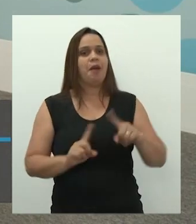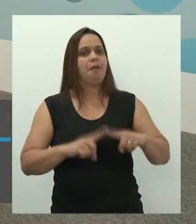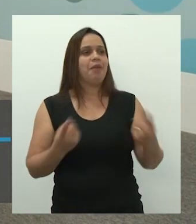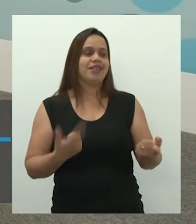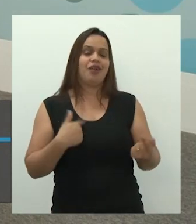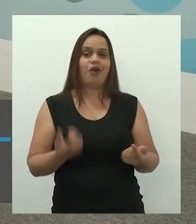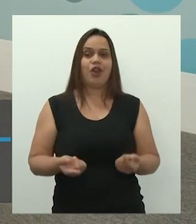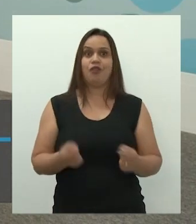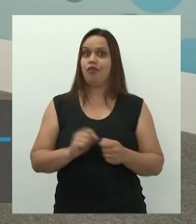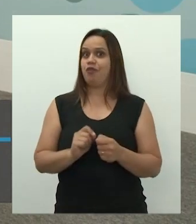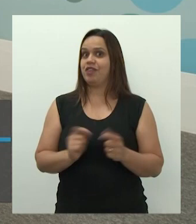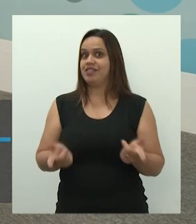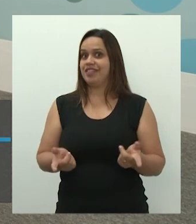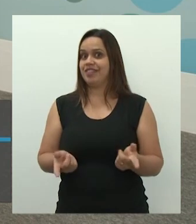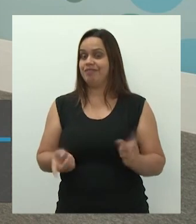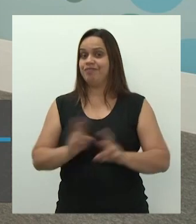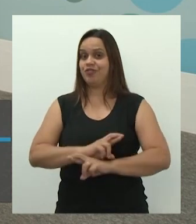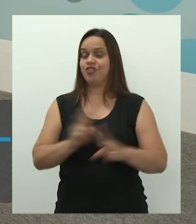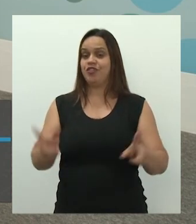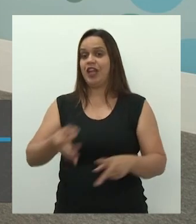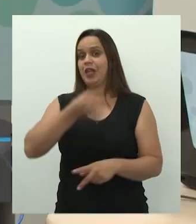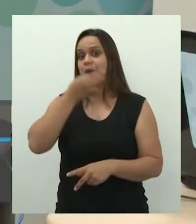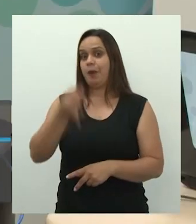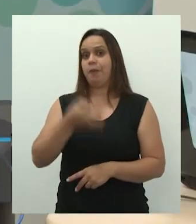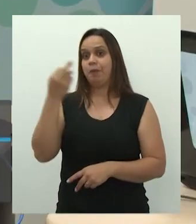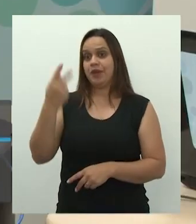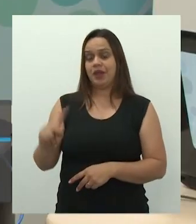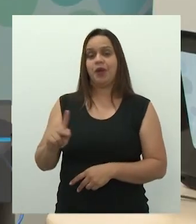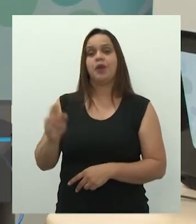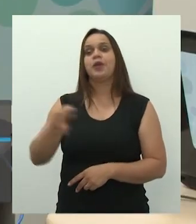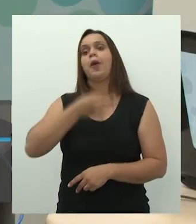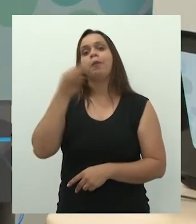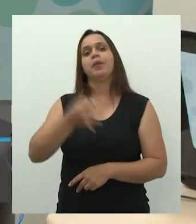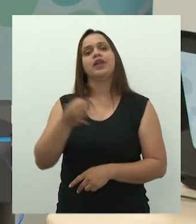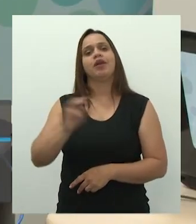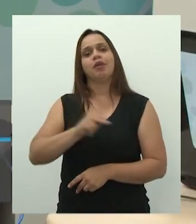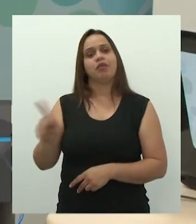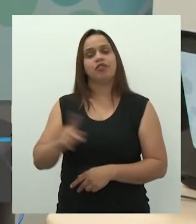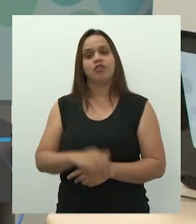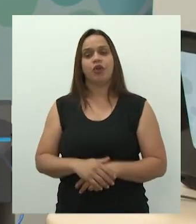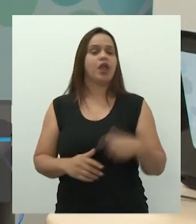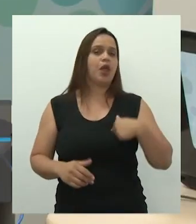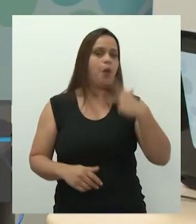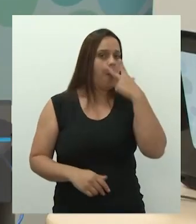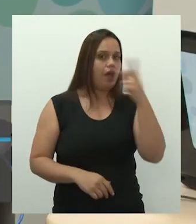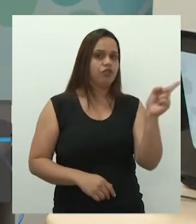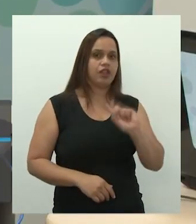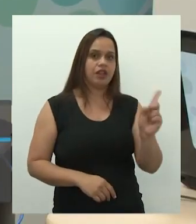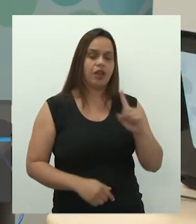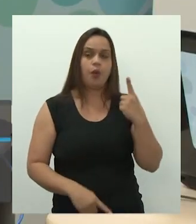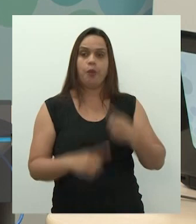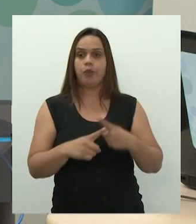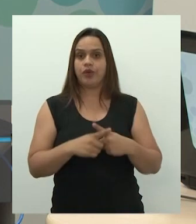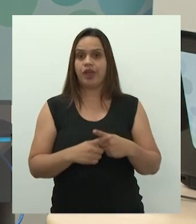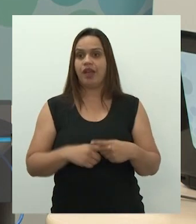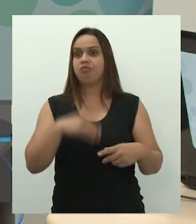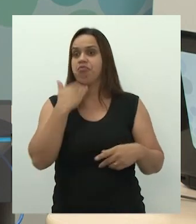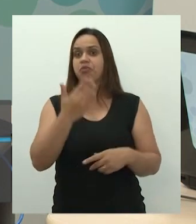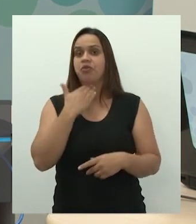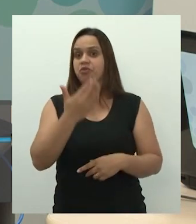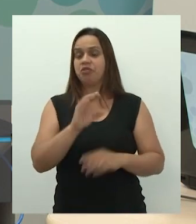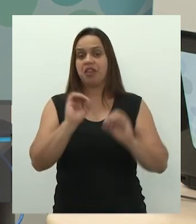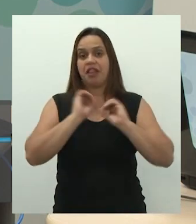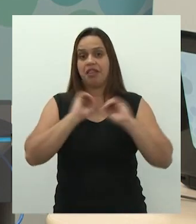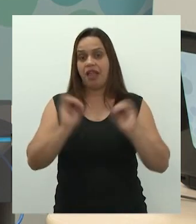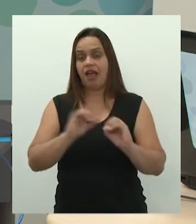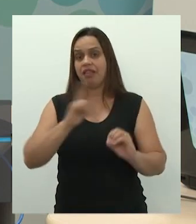opinião da professora Janaína. Eu já acho que não, porque de nada adianta você ter um recurso